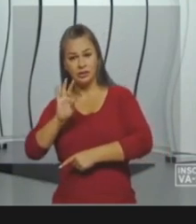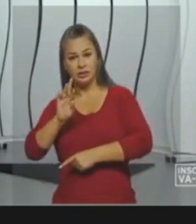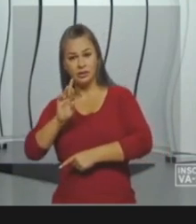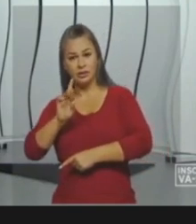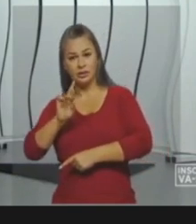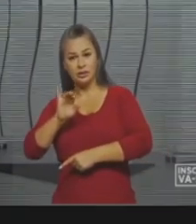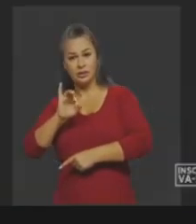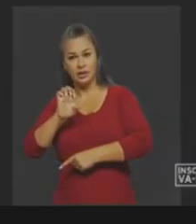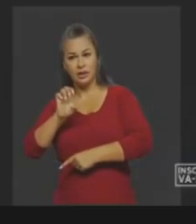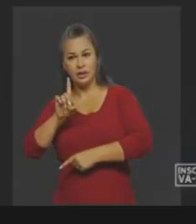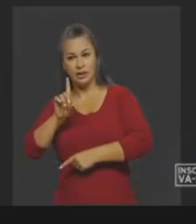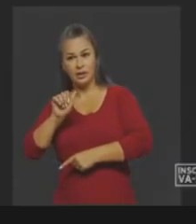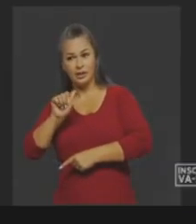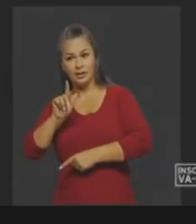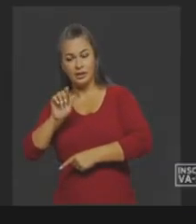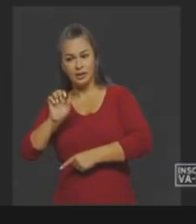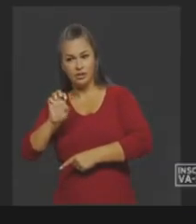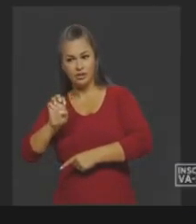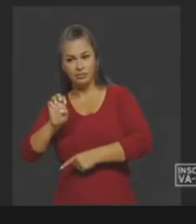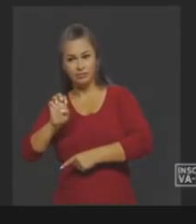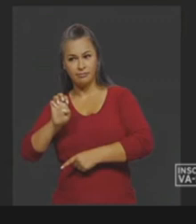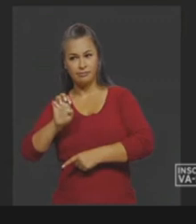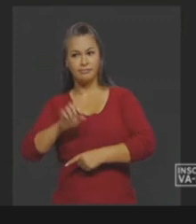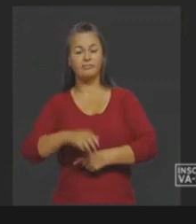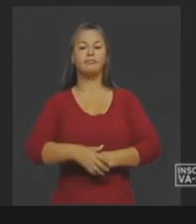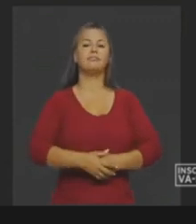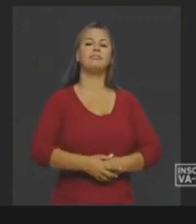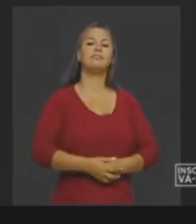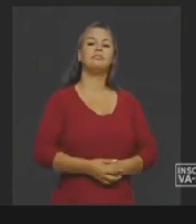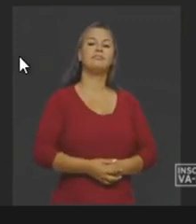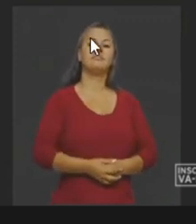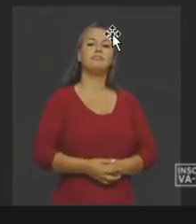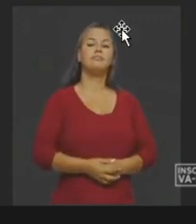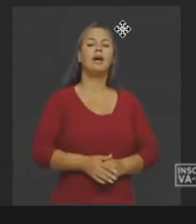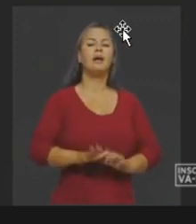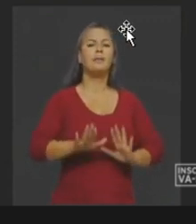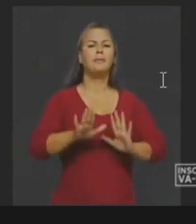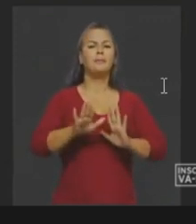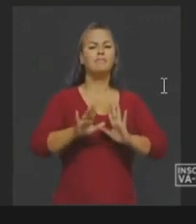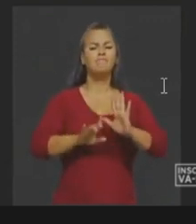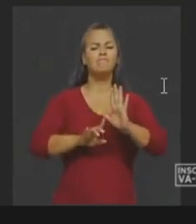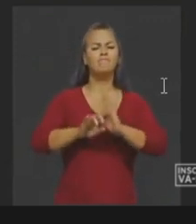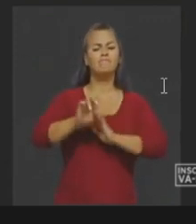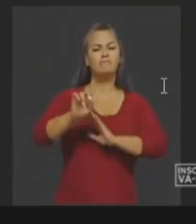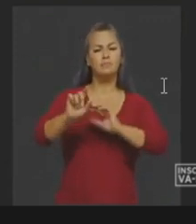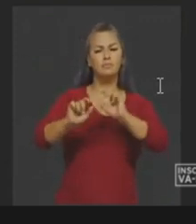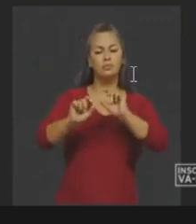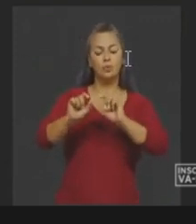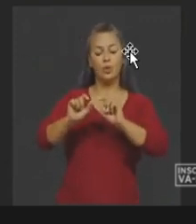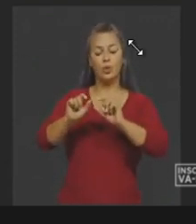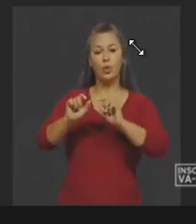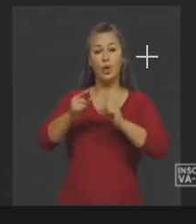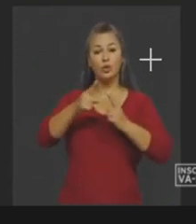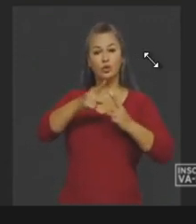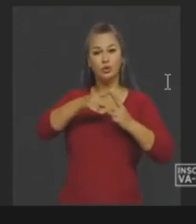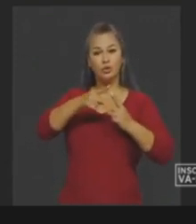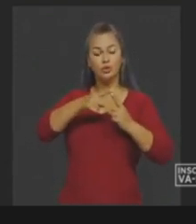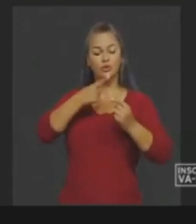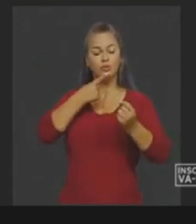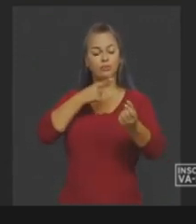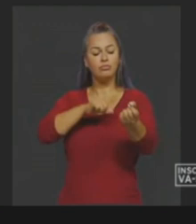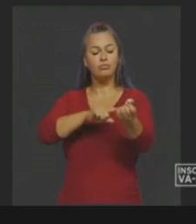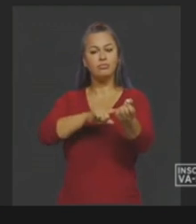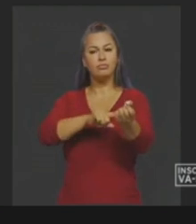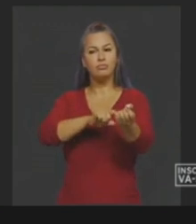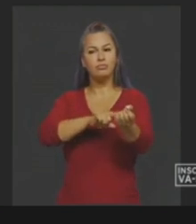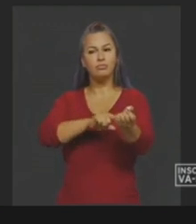O que seriam esses grupos sanguíneos? Os grupos sanguíneos, eles são compostos por sistemas de classificação